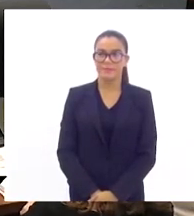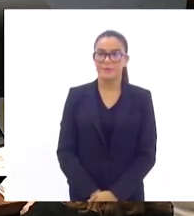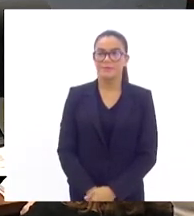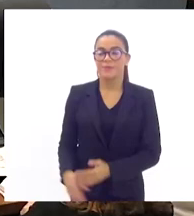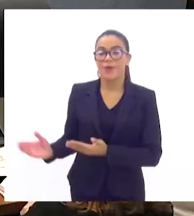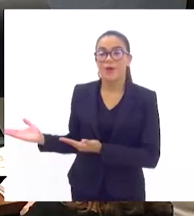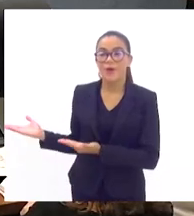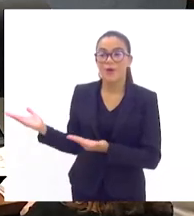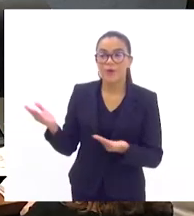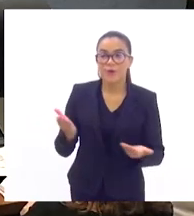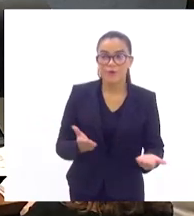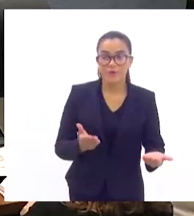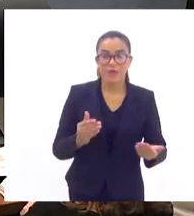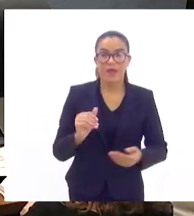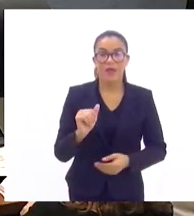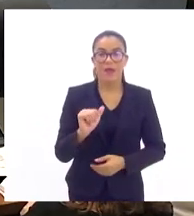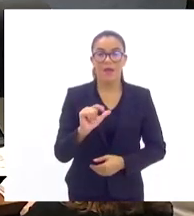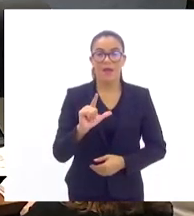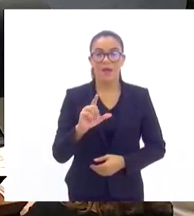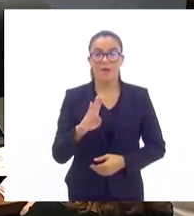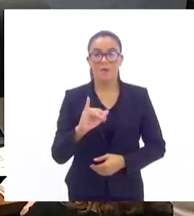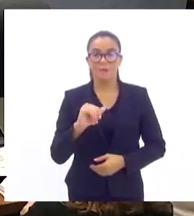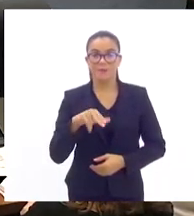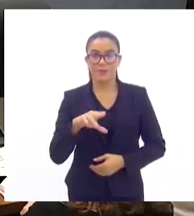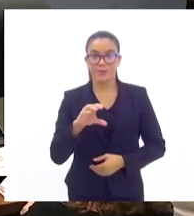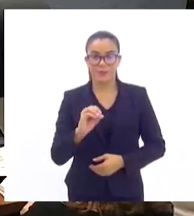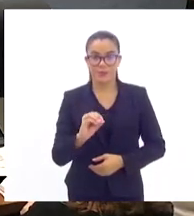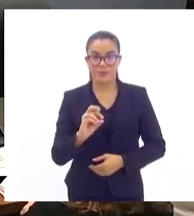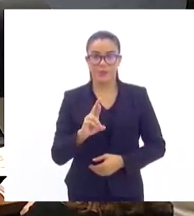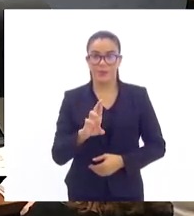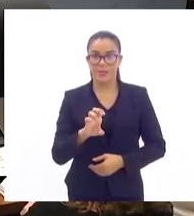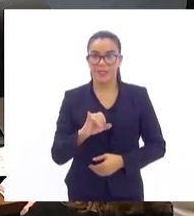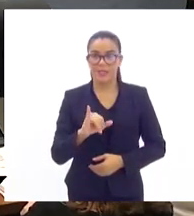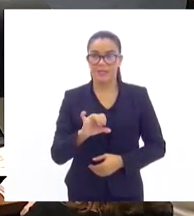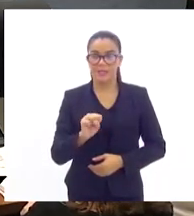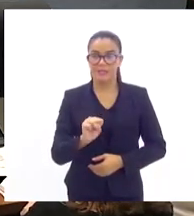Convidar Albino Reis para poder fazer uso da palavra. Por favor, Albino.